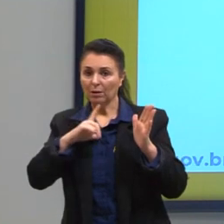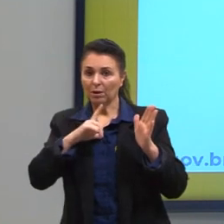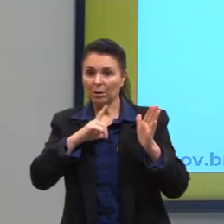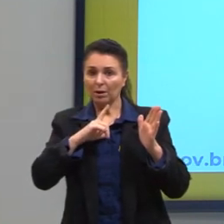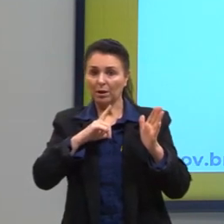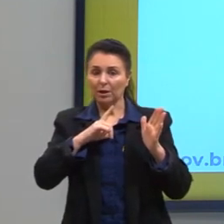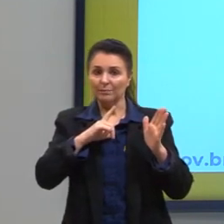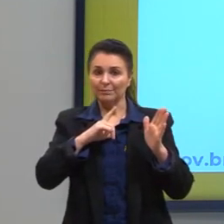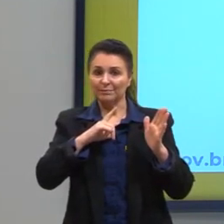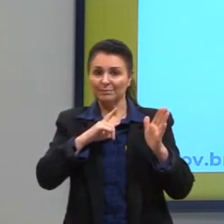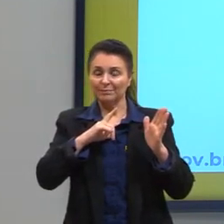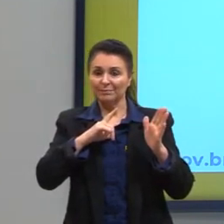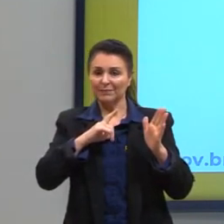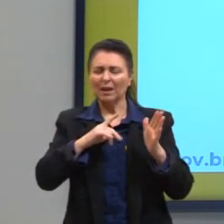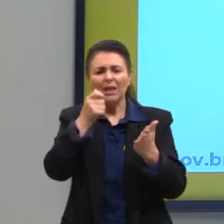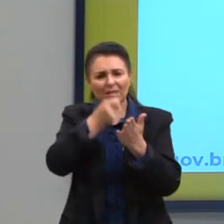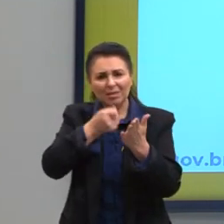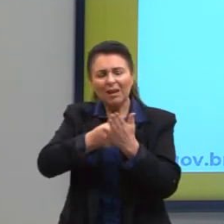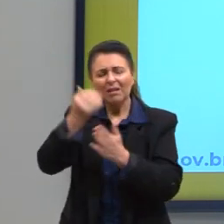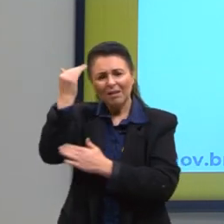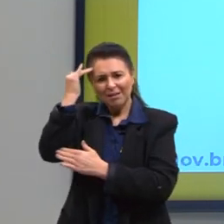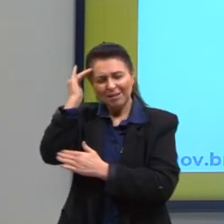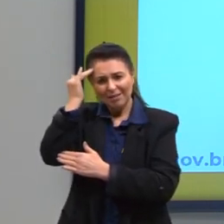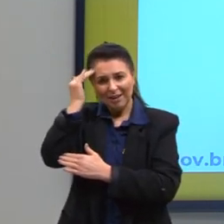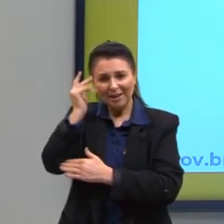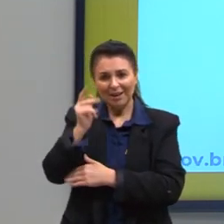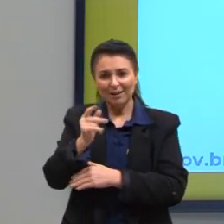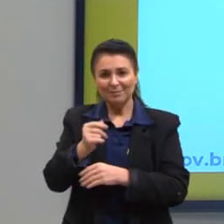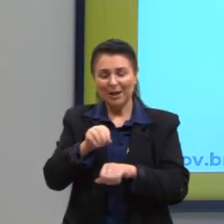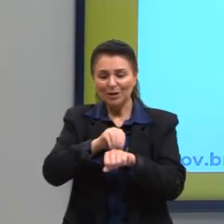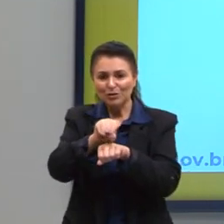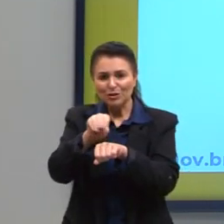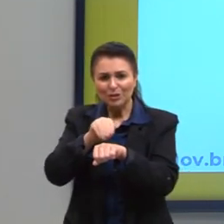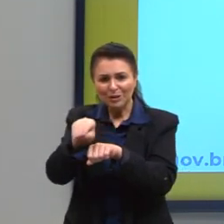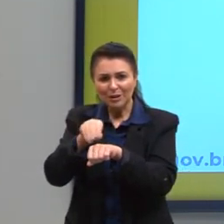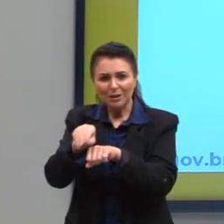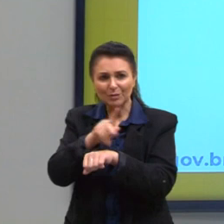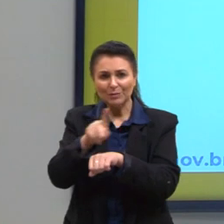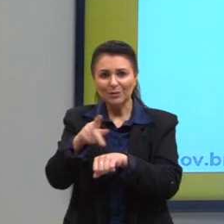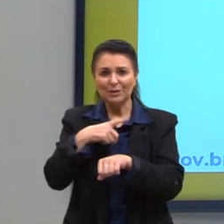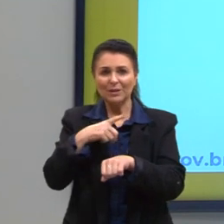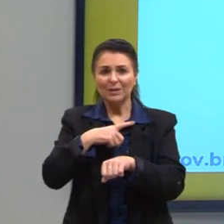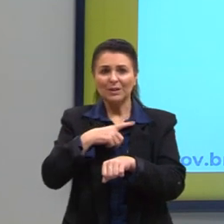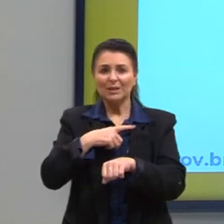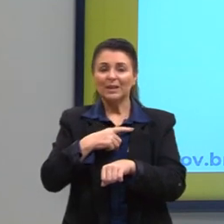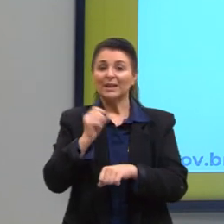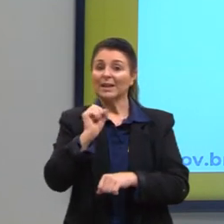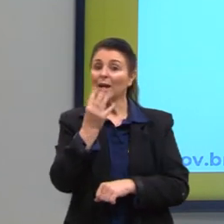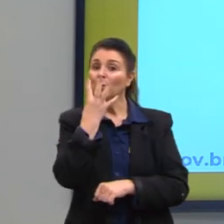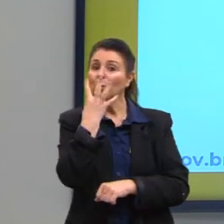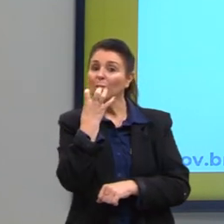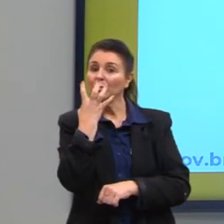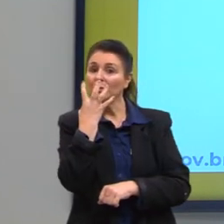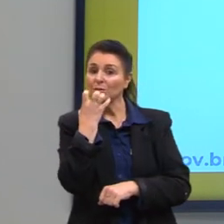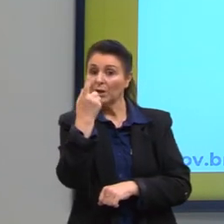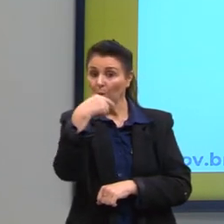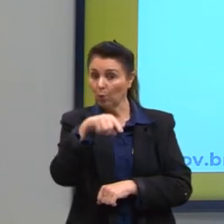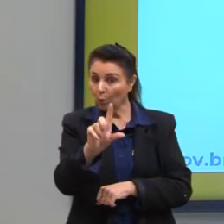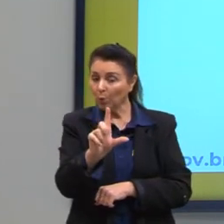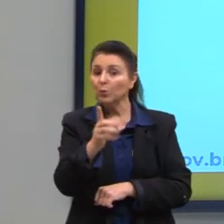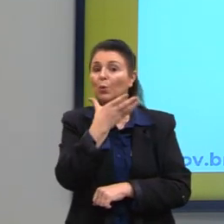sugiro que vocês tentem entender ele eu também continuo tentando entender que a nosso amigo eu já sabia bonit outro